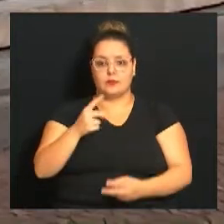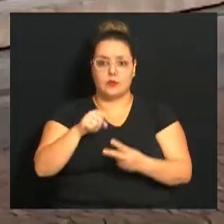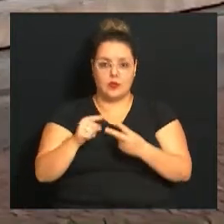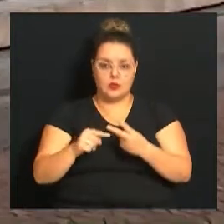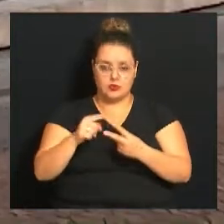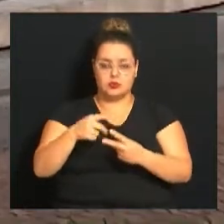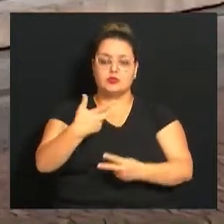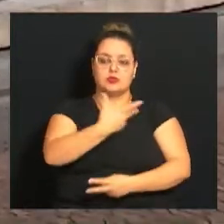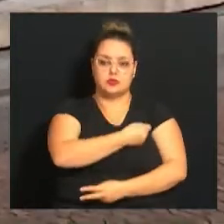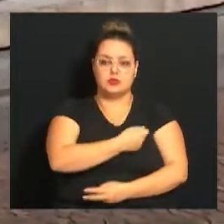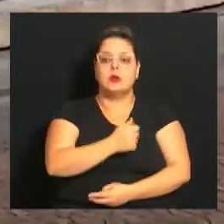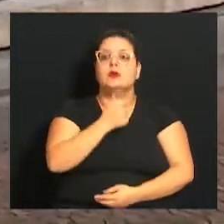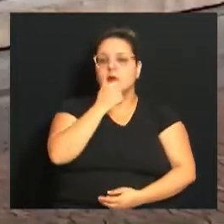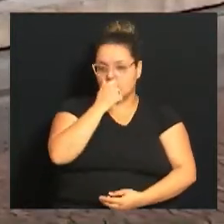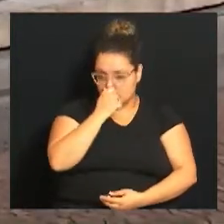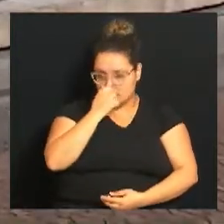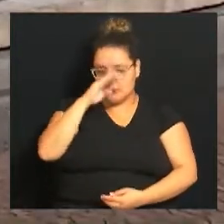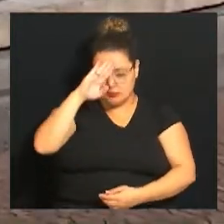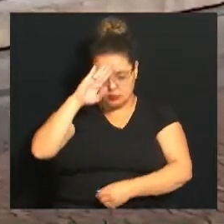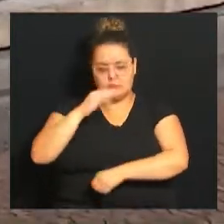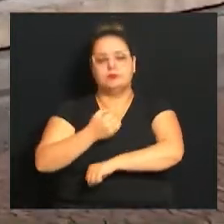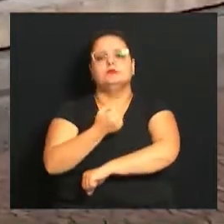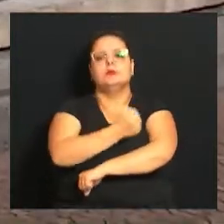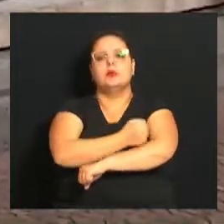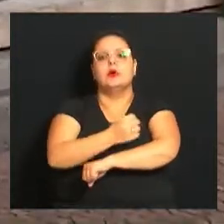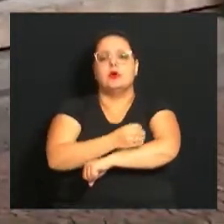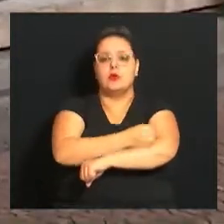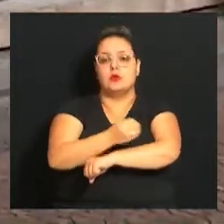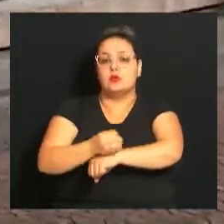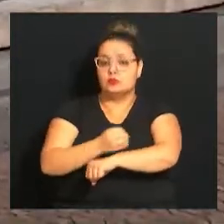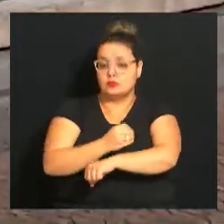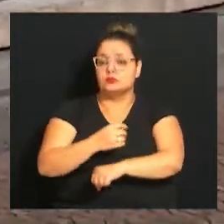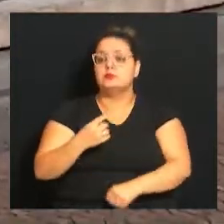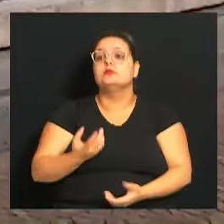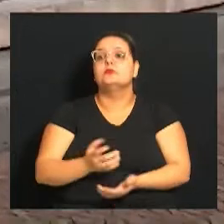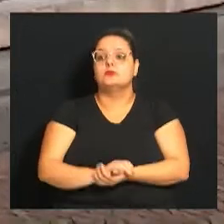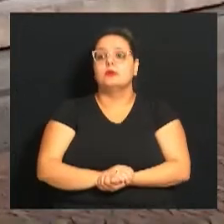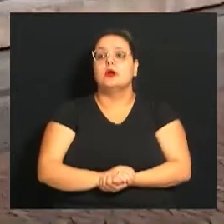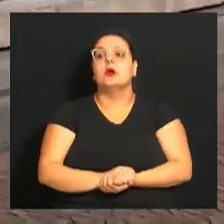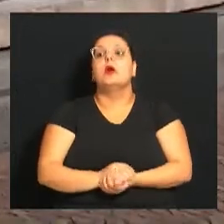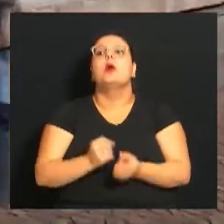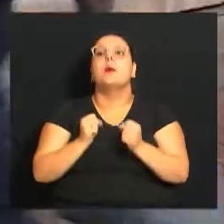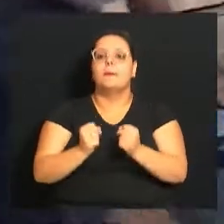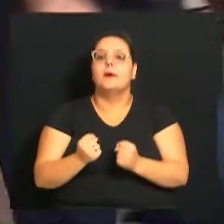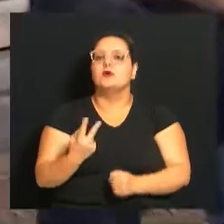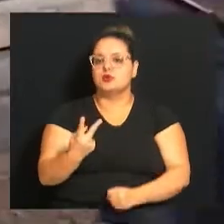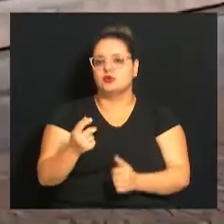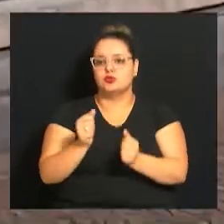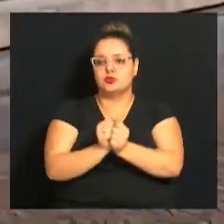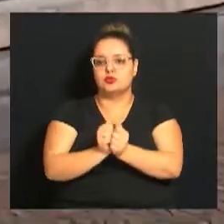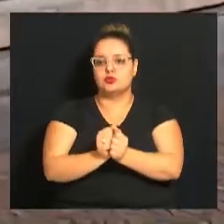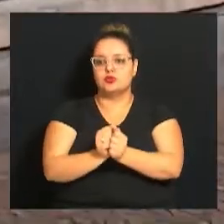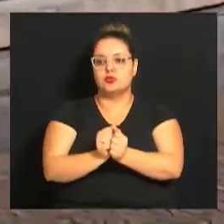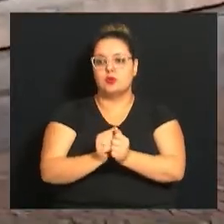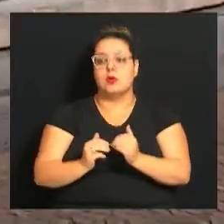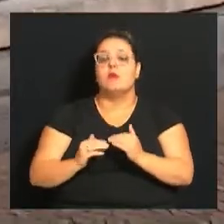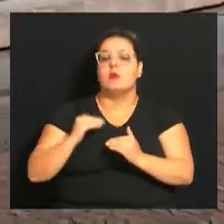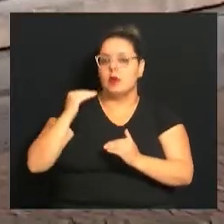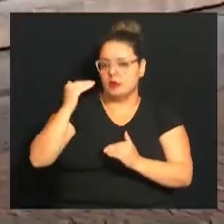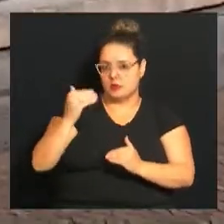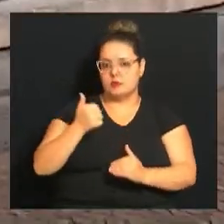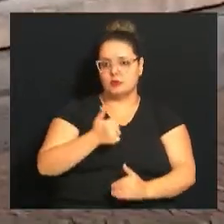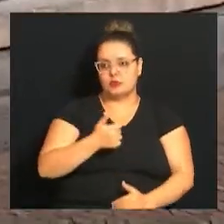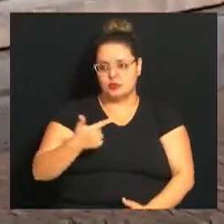campanha é a vacina contra o sarampo e contra a influenza e podem ser administradas simultaneamente. Para a população acima de 12 anos, então, por